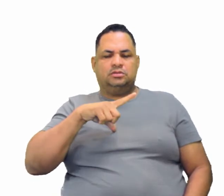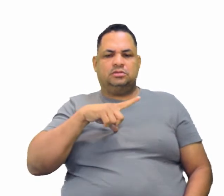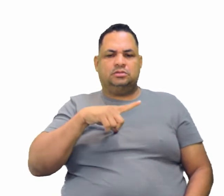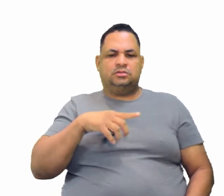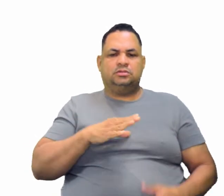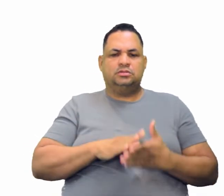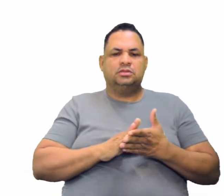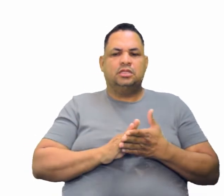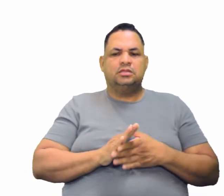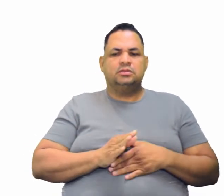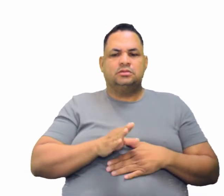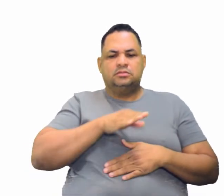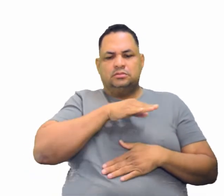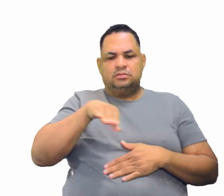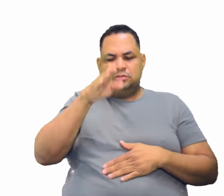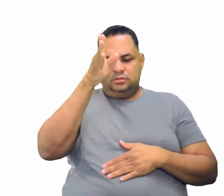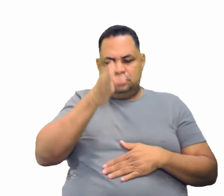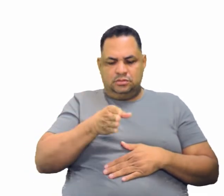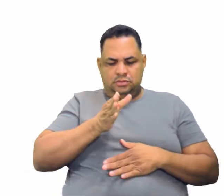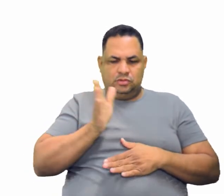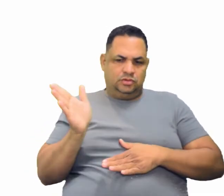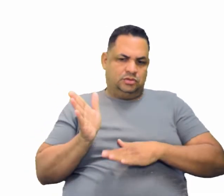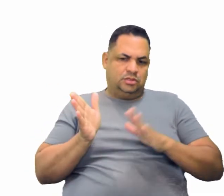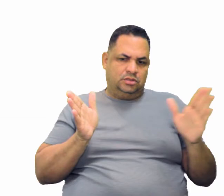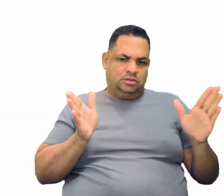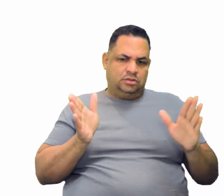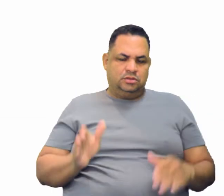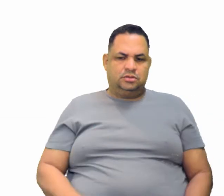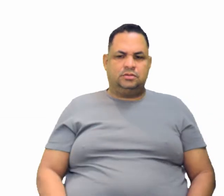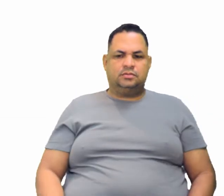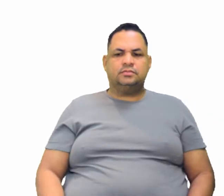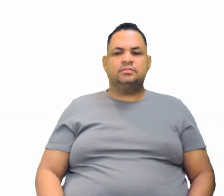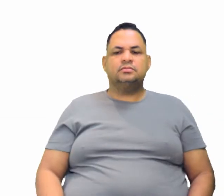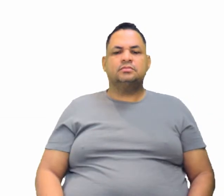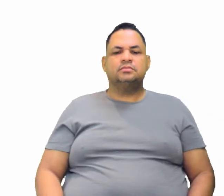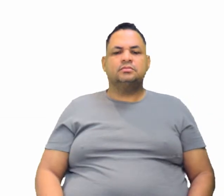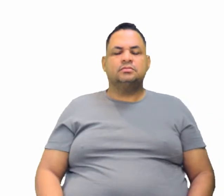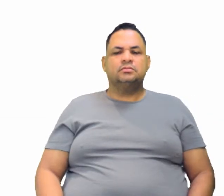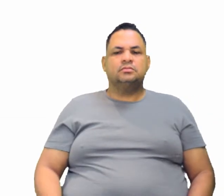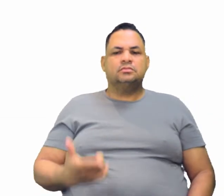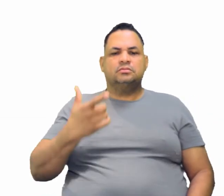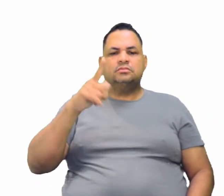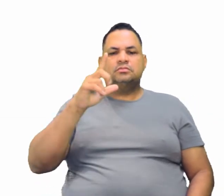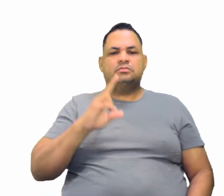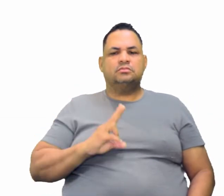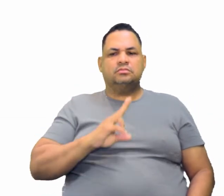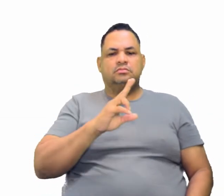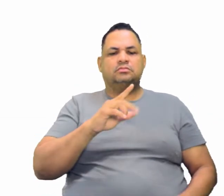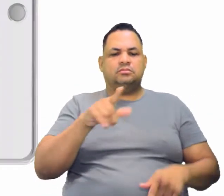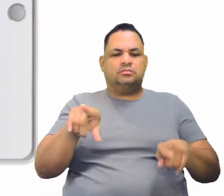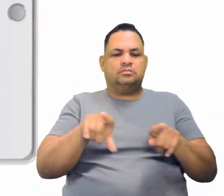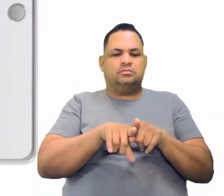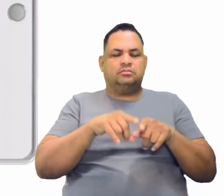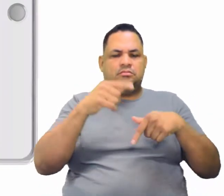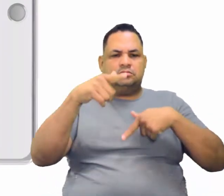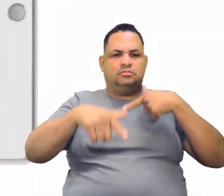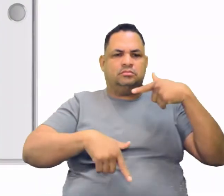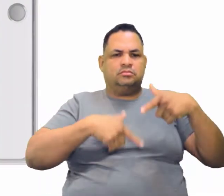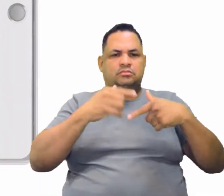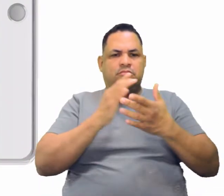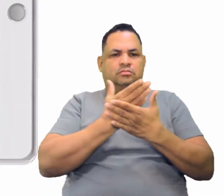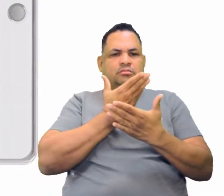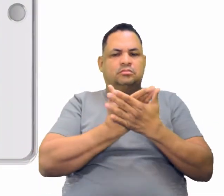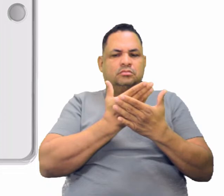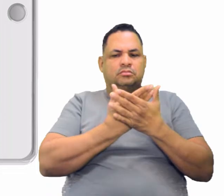e sentido. O único que não tem é a massa, tá? Outras forças que a gente pode trabalhar também estão lá na